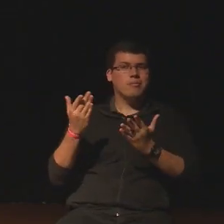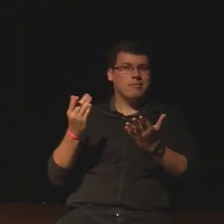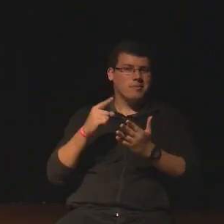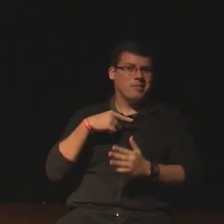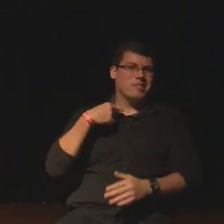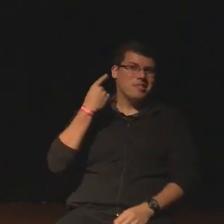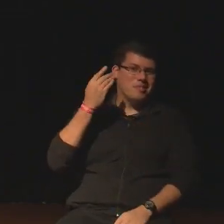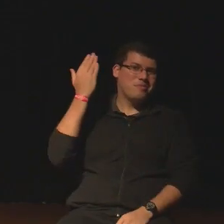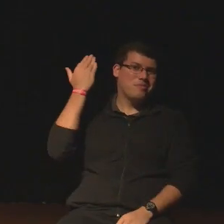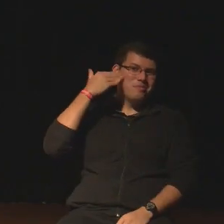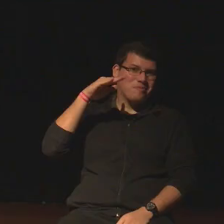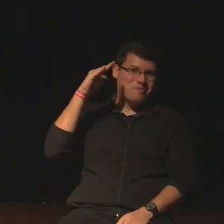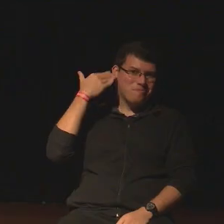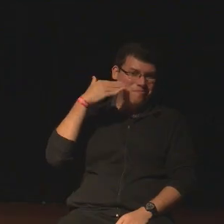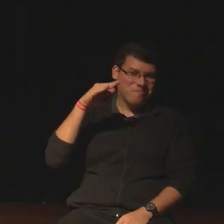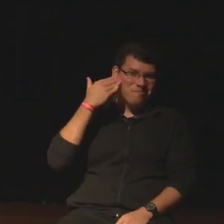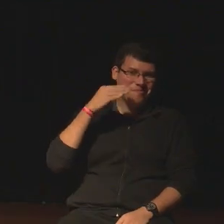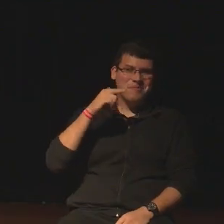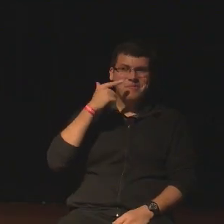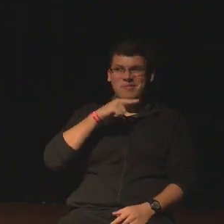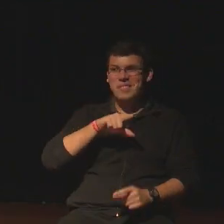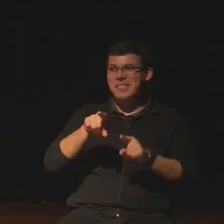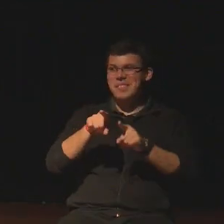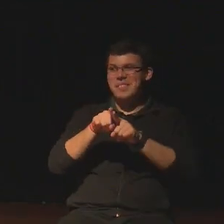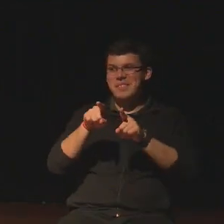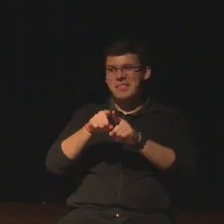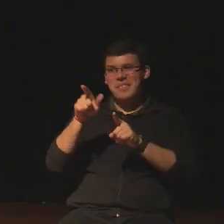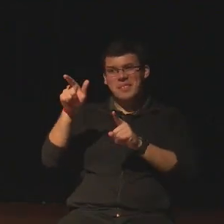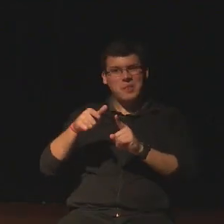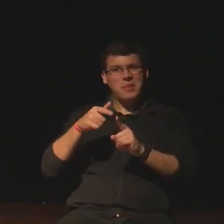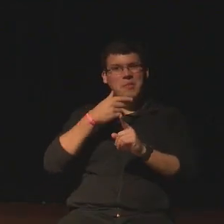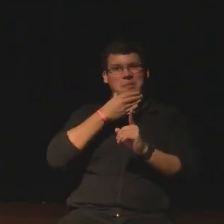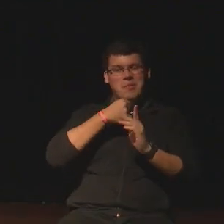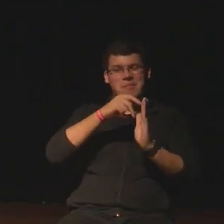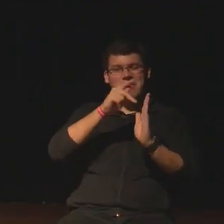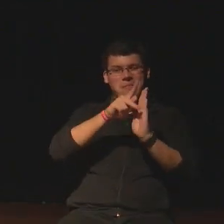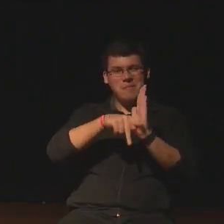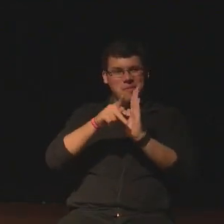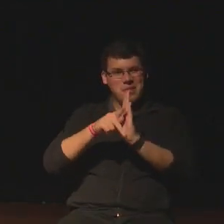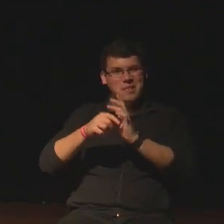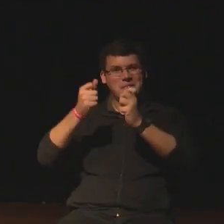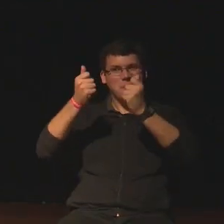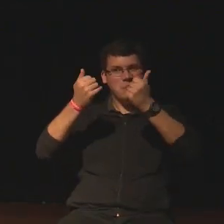sobre o projeto, que acho que fala muito bem sobre o projeto em si,